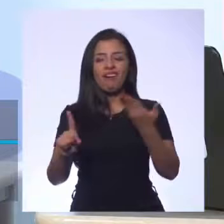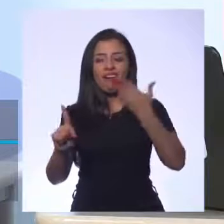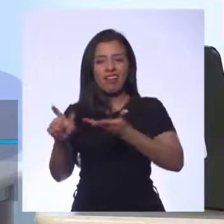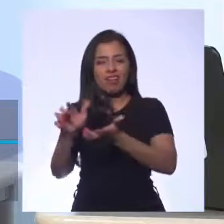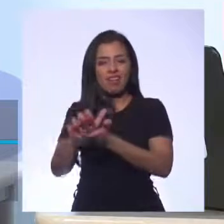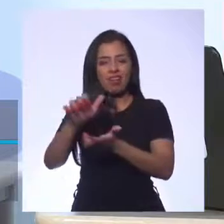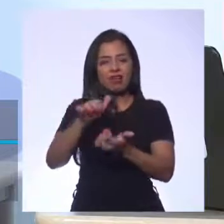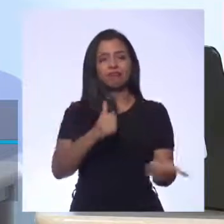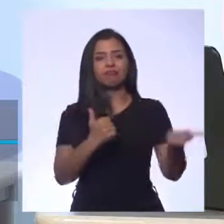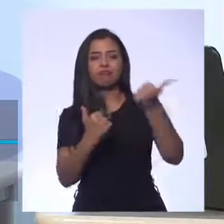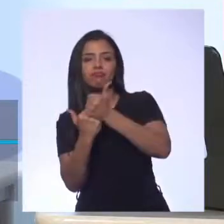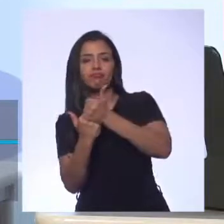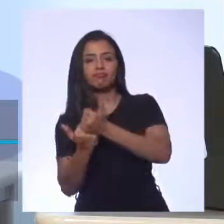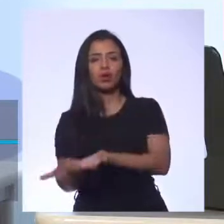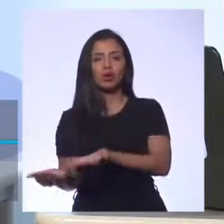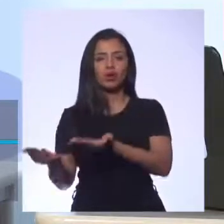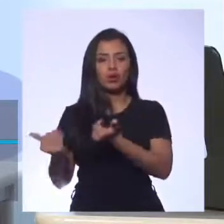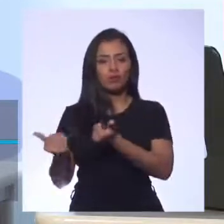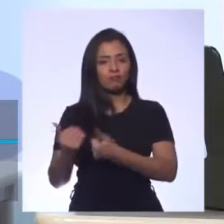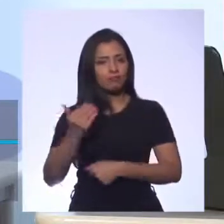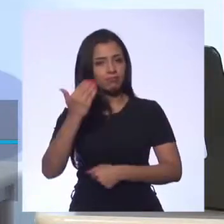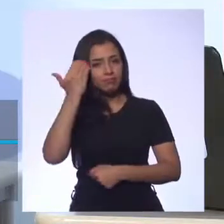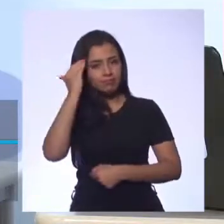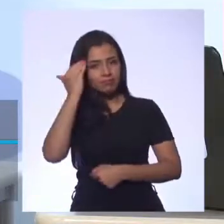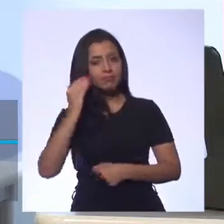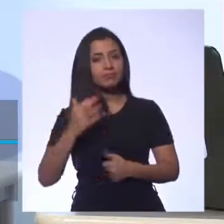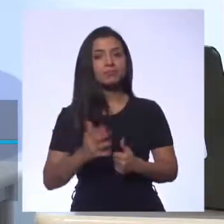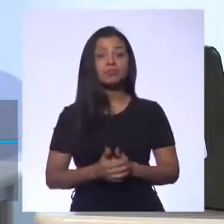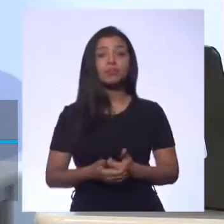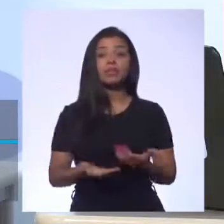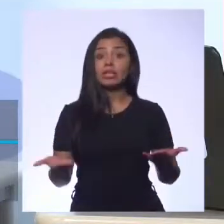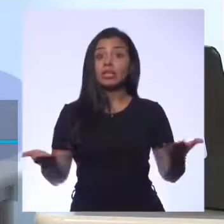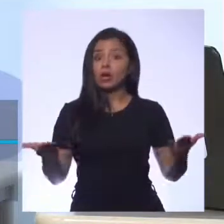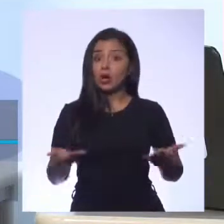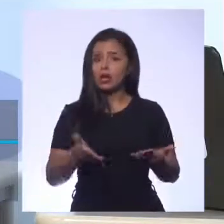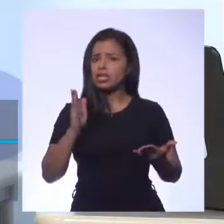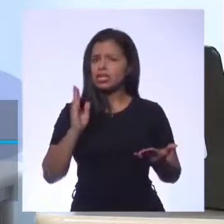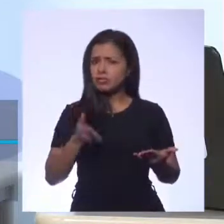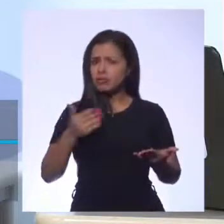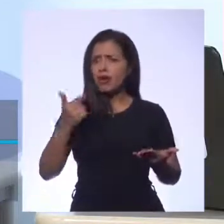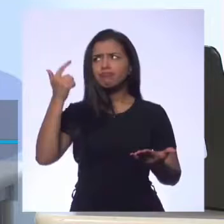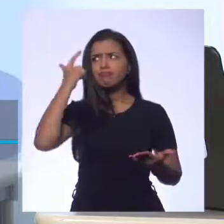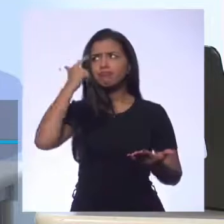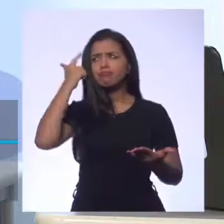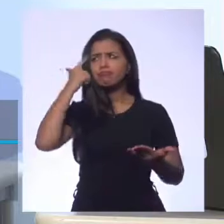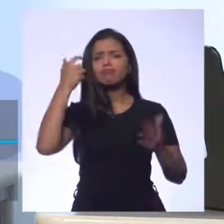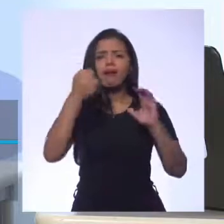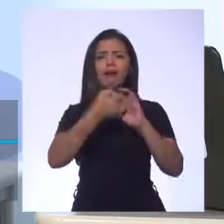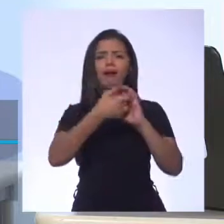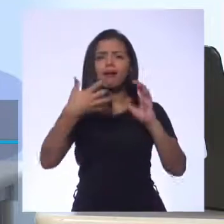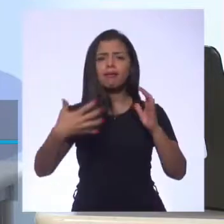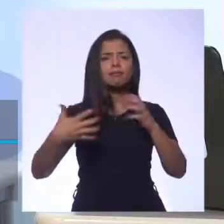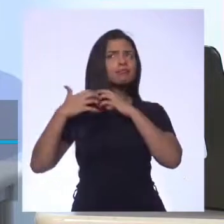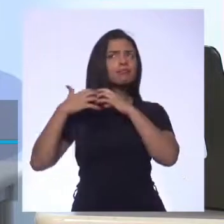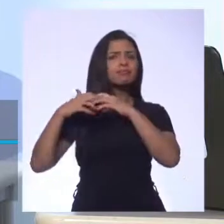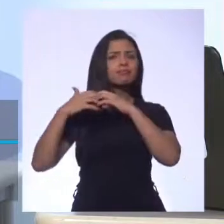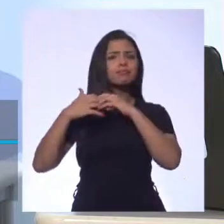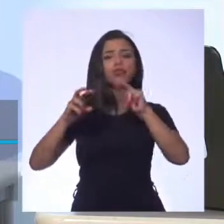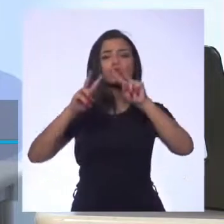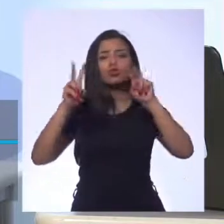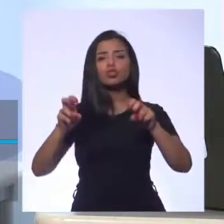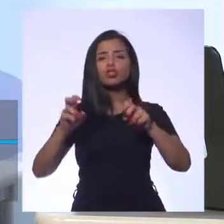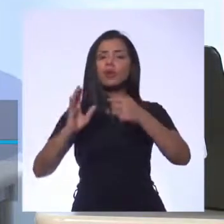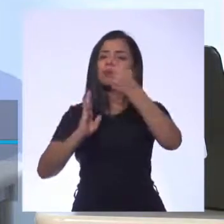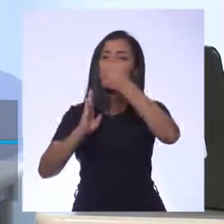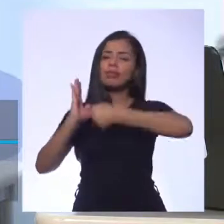jovem. Ok, mas mais jovem. Agora que nós já pensamos, então, já vimos as características de um texto, vimos